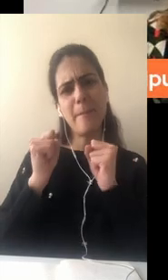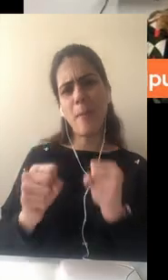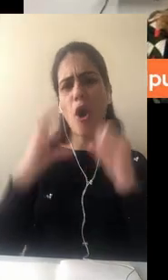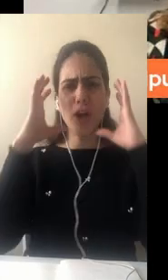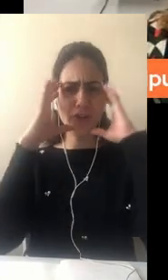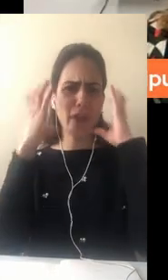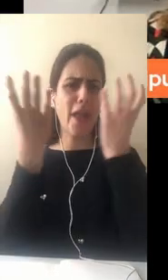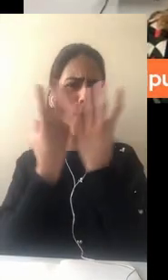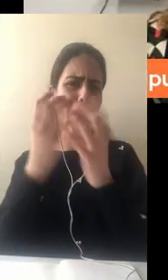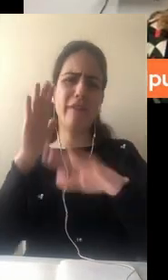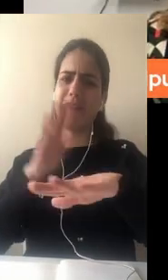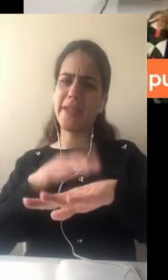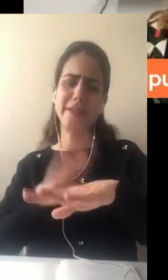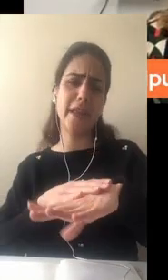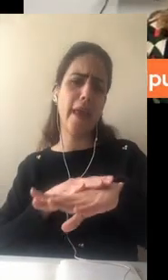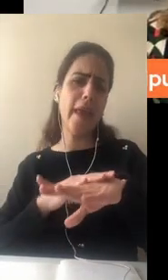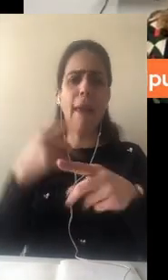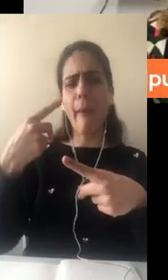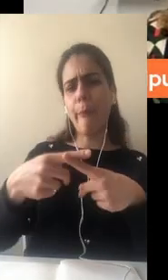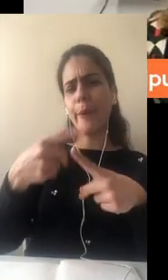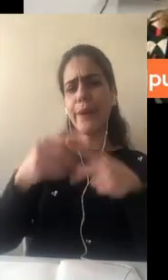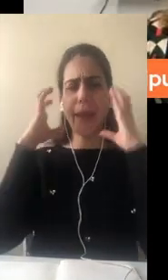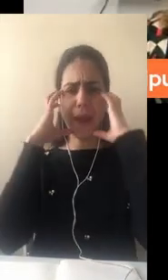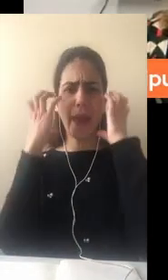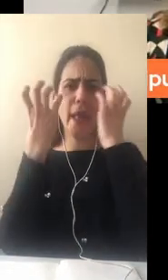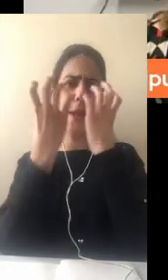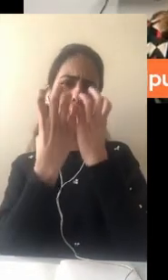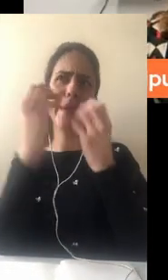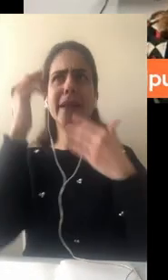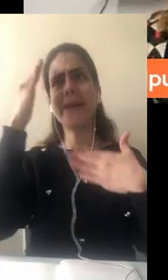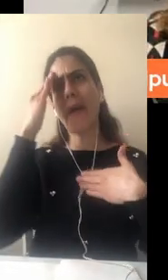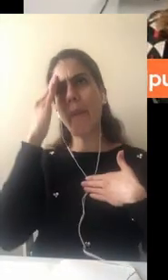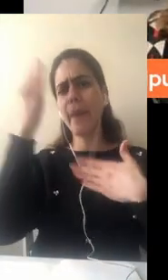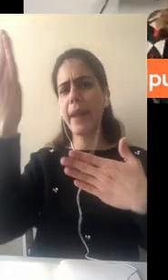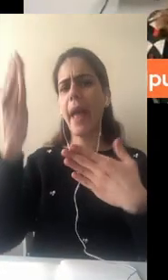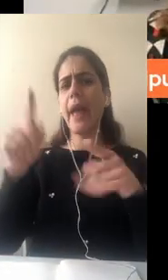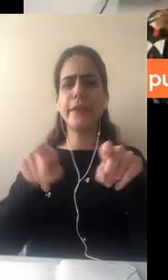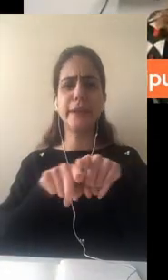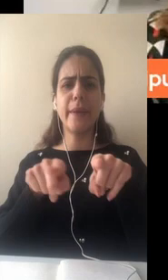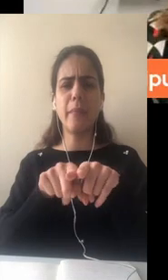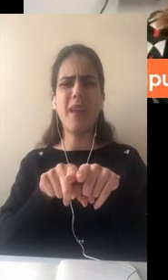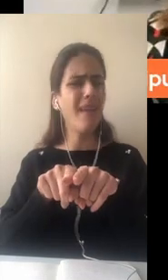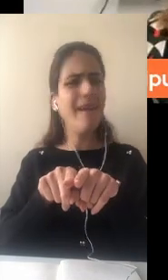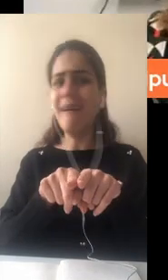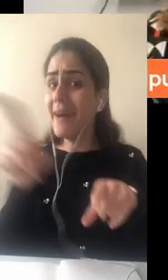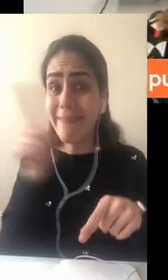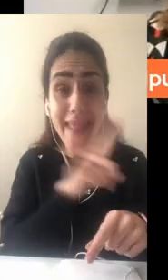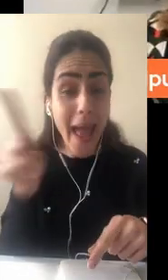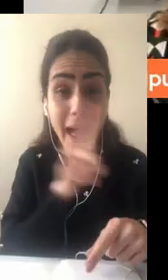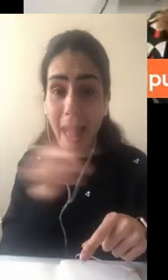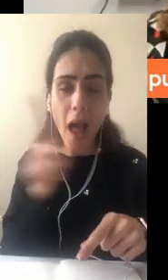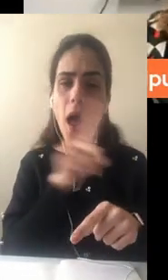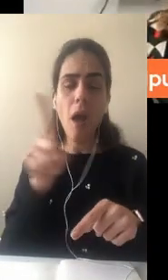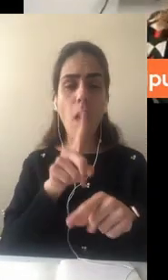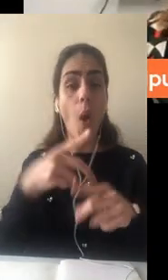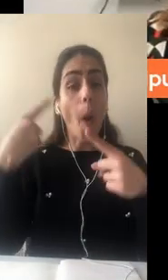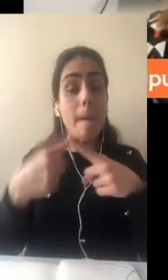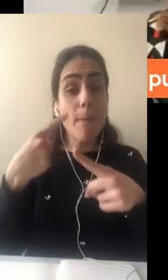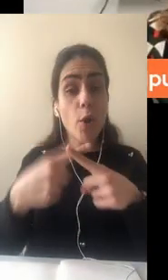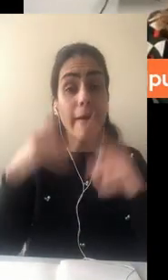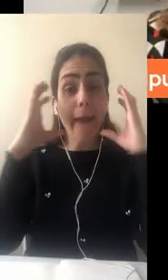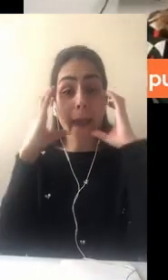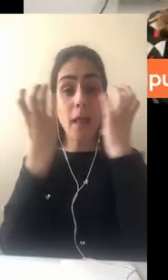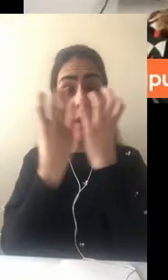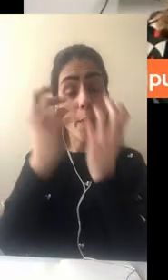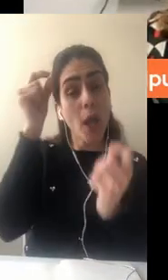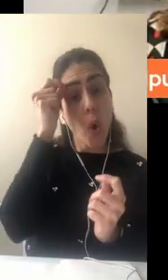do Halloween era de gratidão. Claro que não! Claro que não, tá na cara que é a cultura da morte. Então, vai